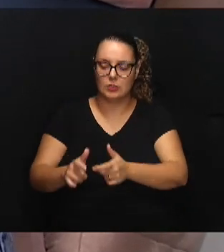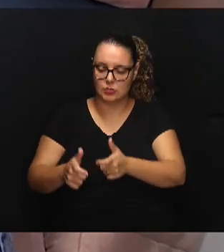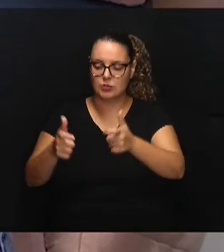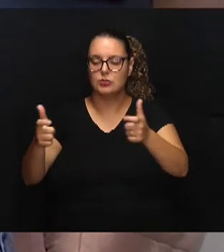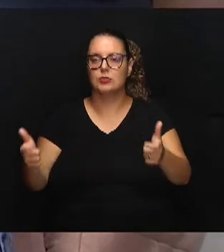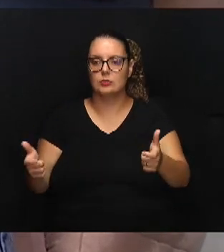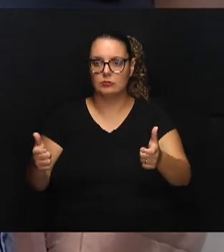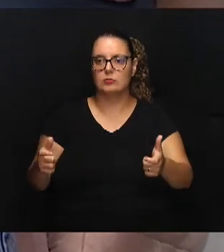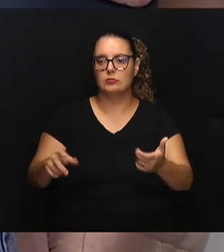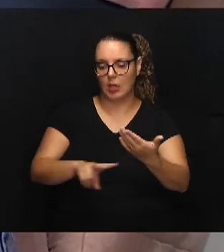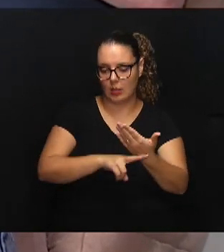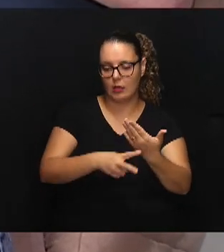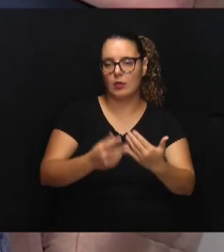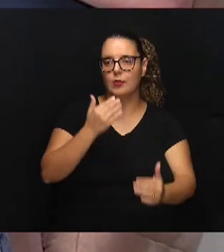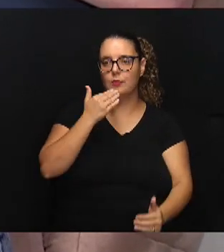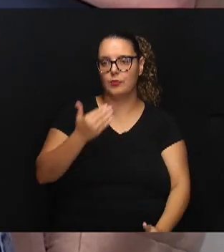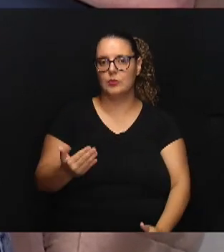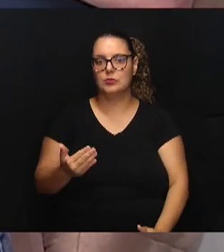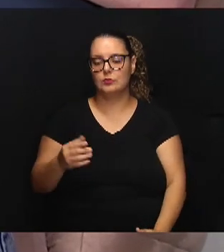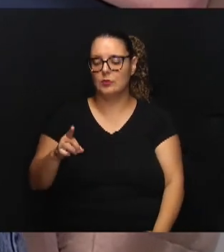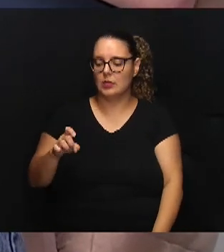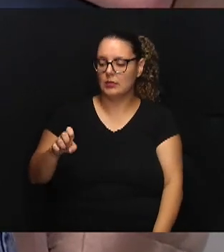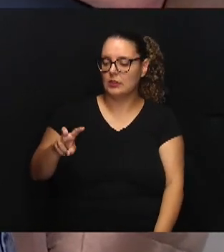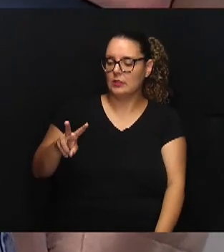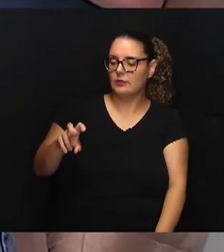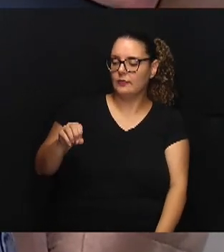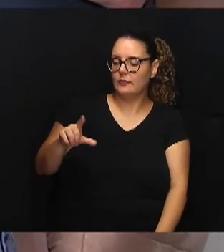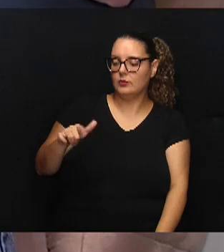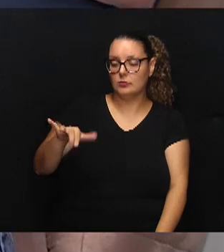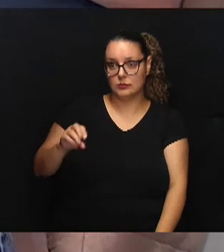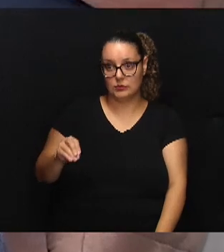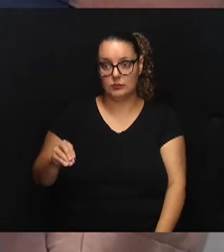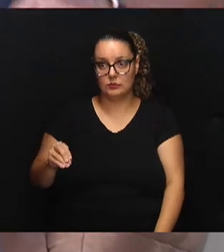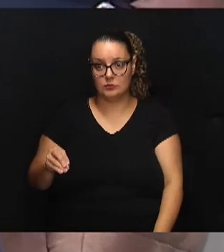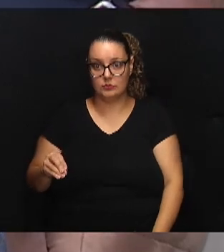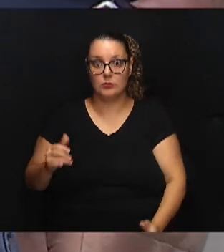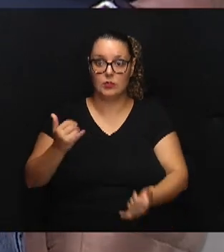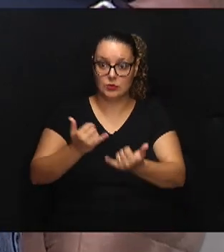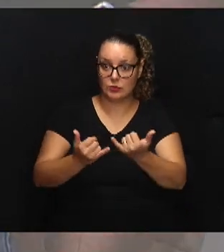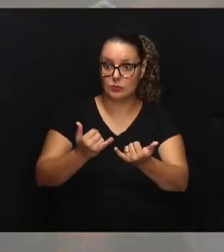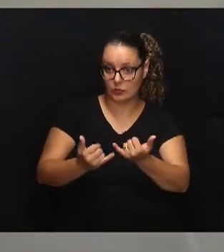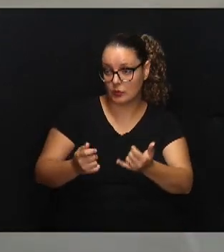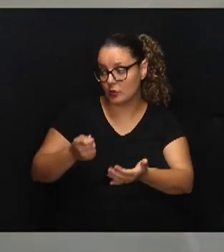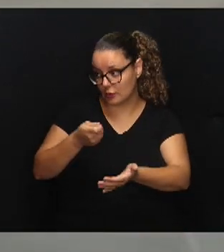e, eventualmente, pedir uma devolução daquilo, quer dizer, de uma parte daquilo que